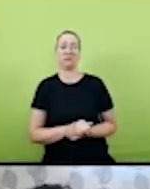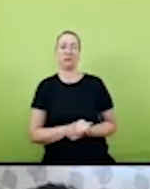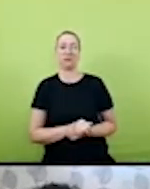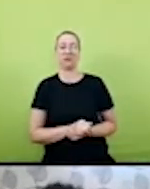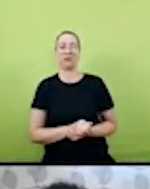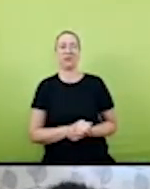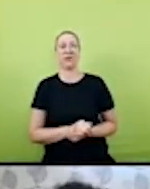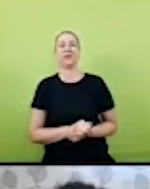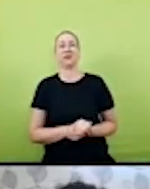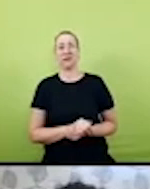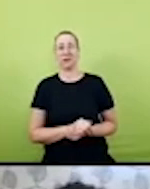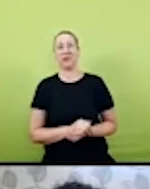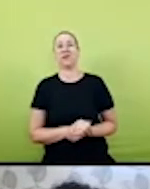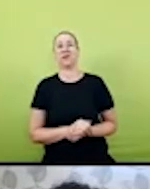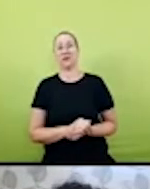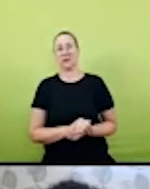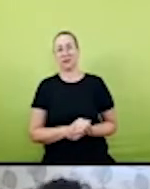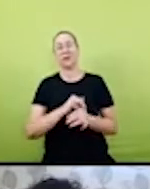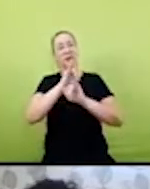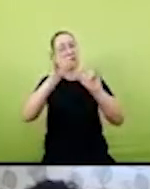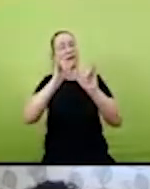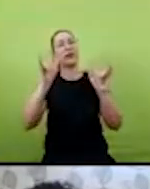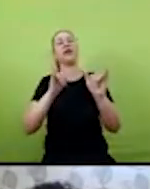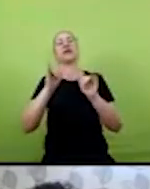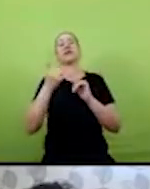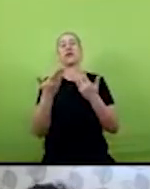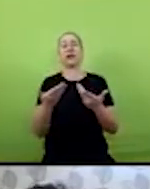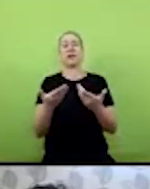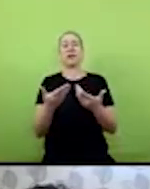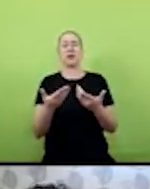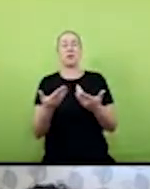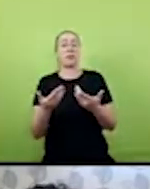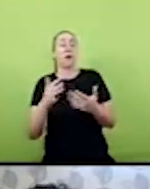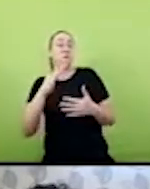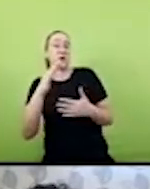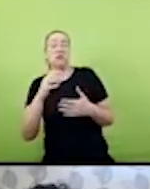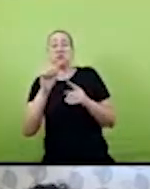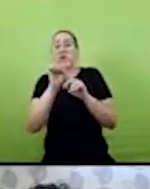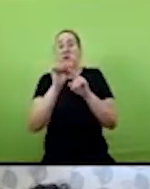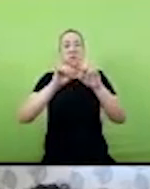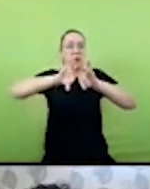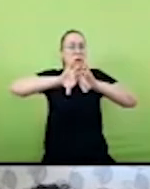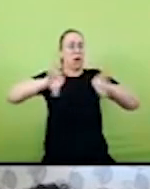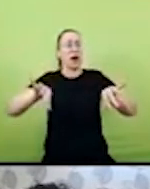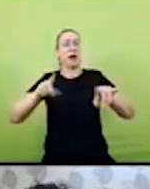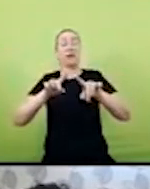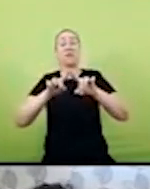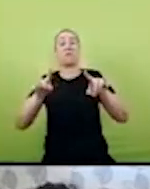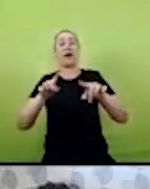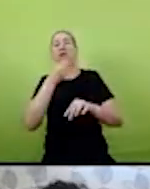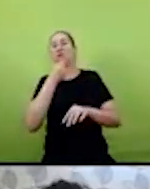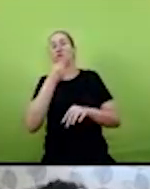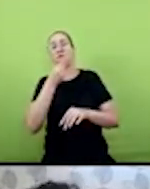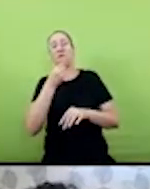noticiário, né, que separada há 2 meses, não, ele não aceitou a separação e assassinou, né, então é